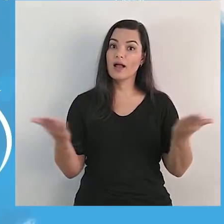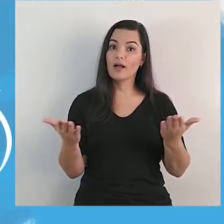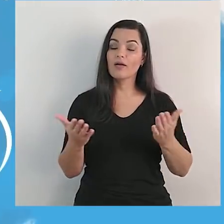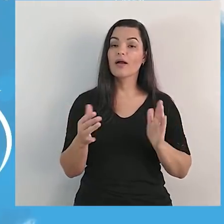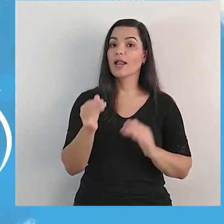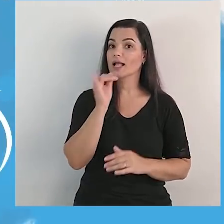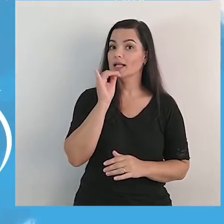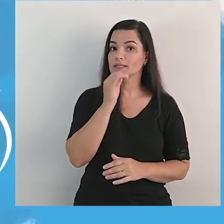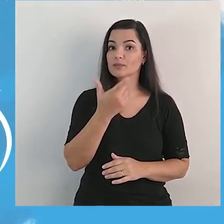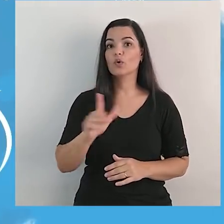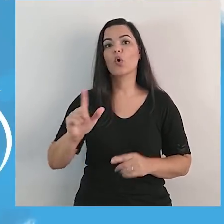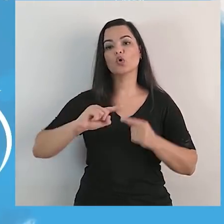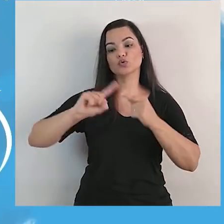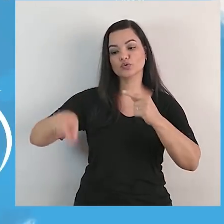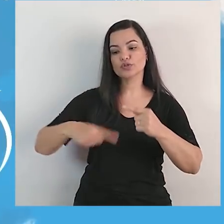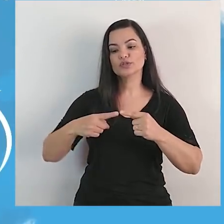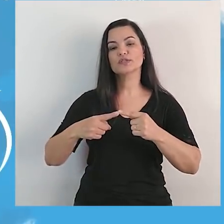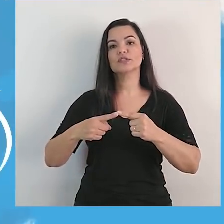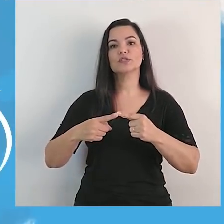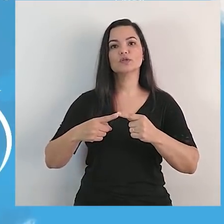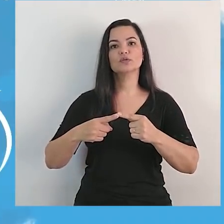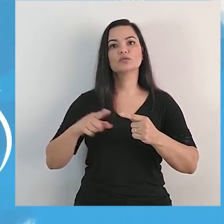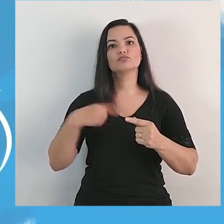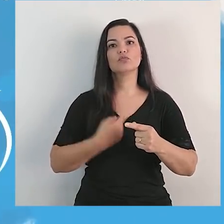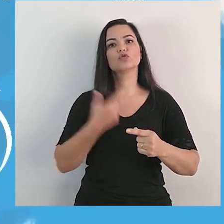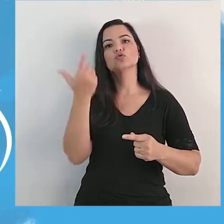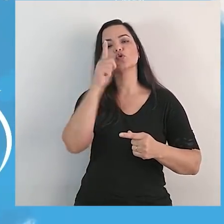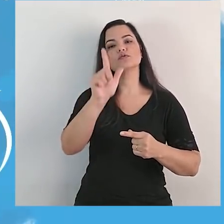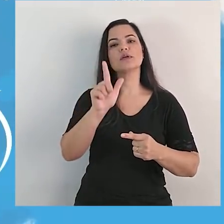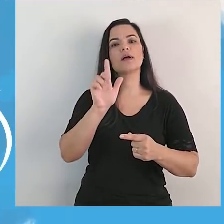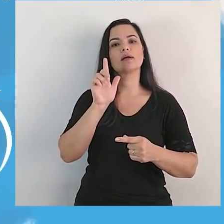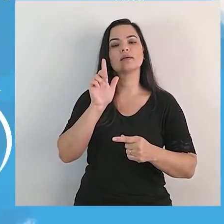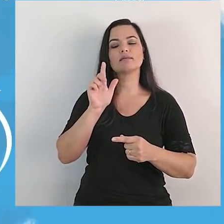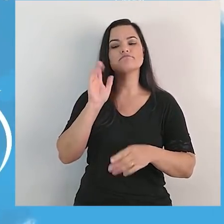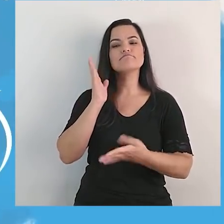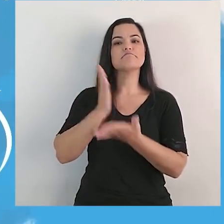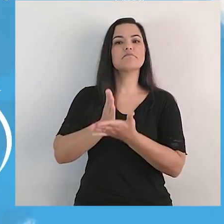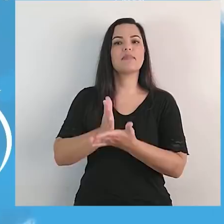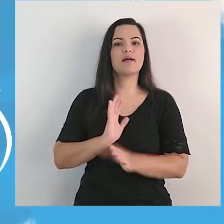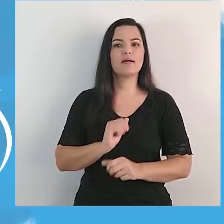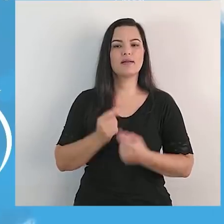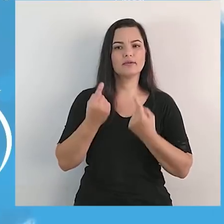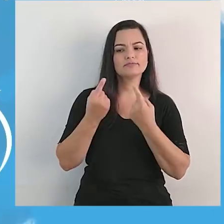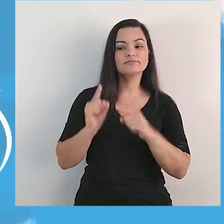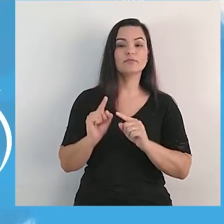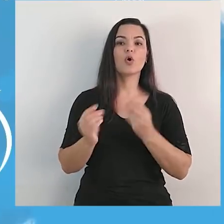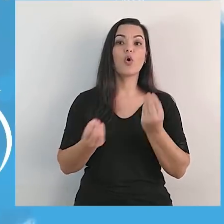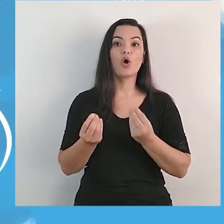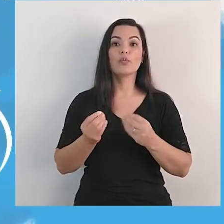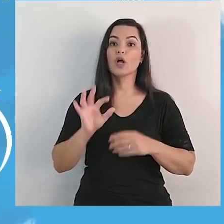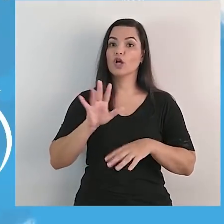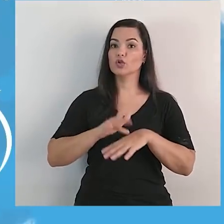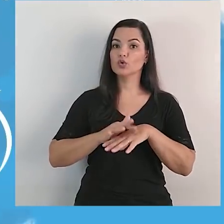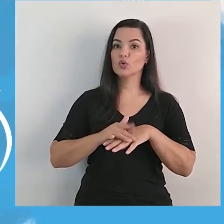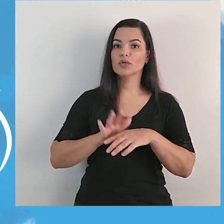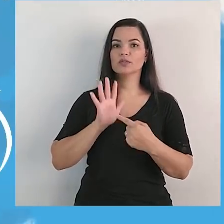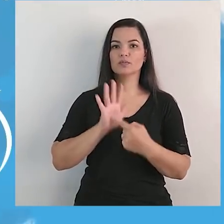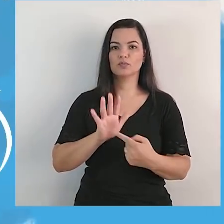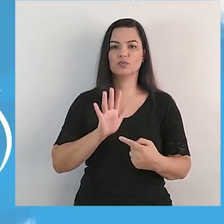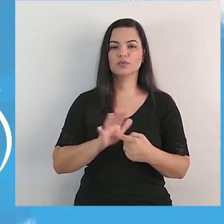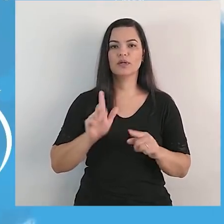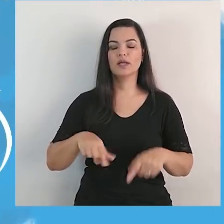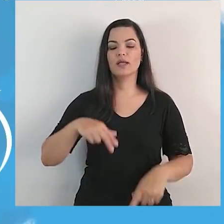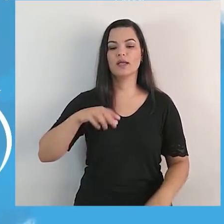como esse ciclo ele pode ser combatido. E a doença que eu vou te mostrar hoje